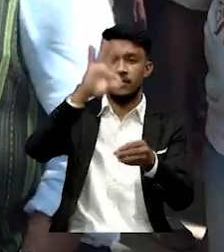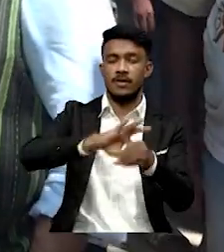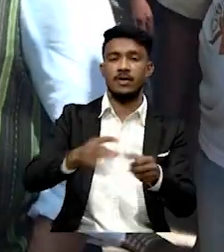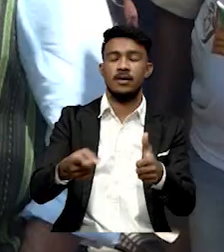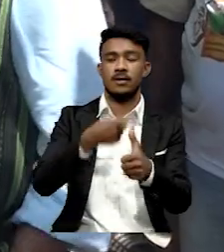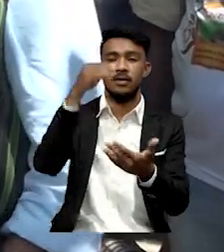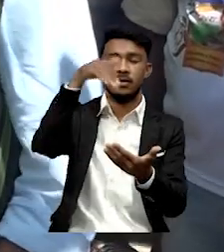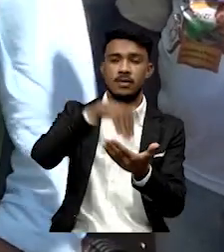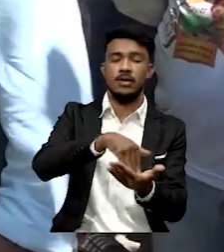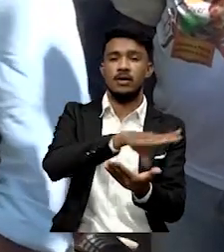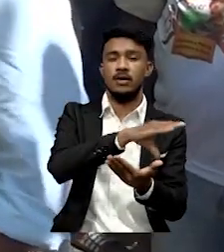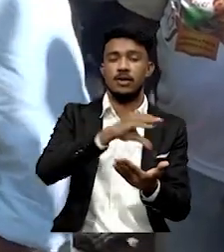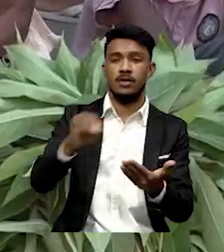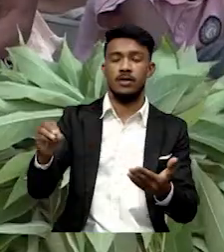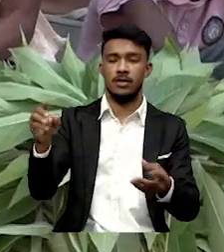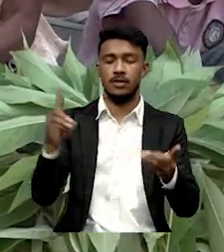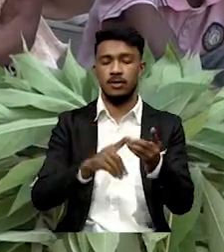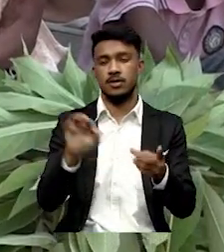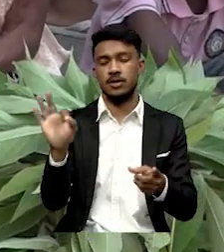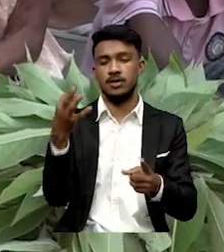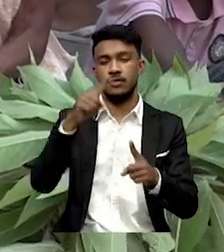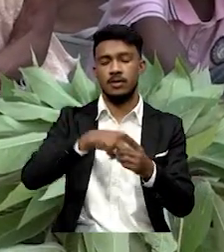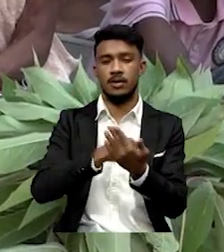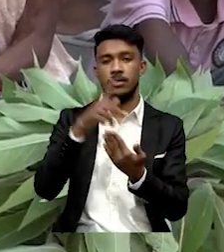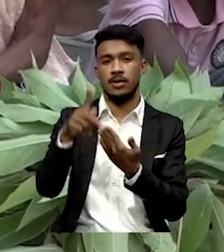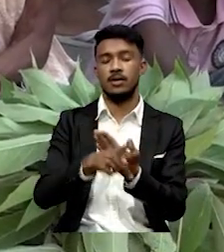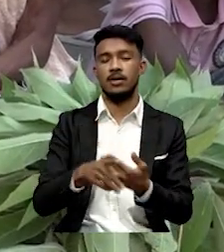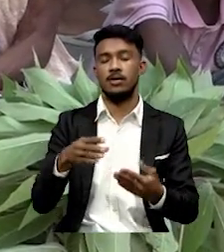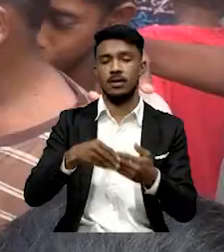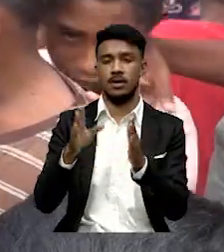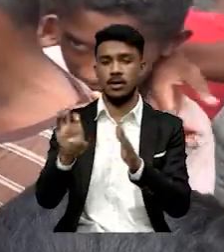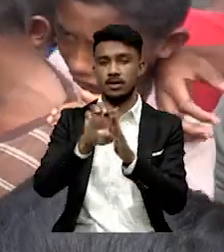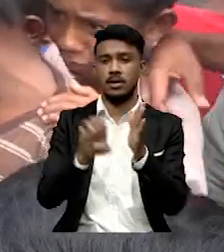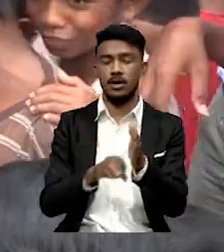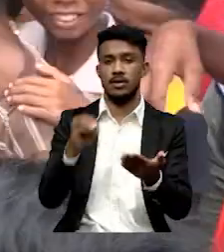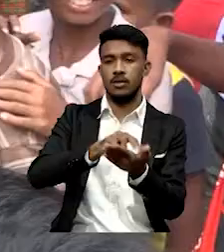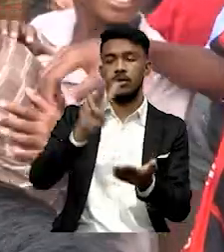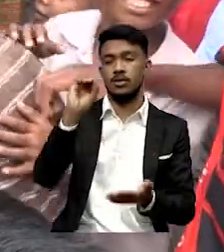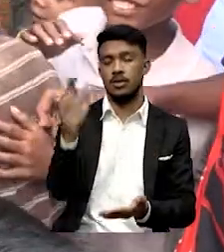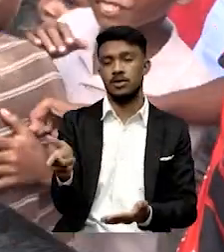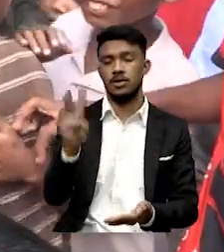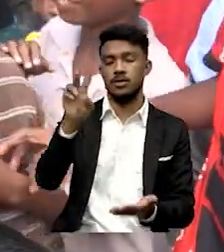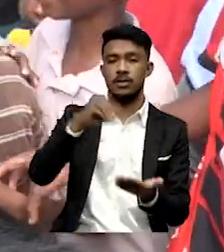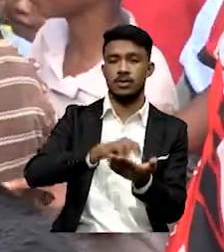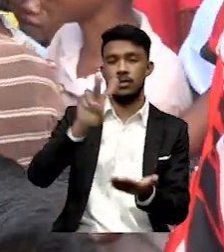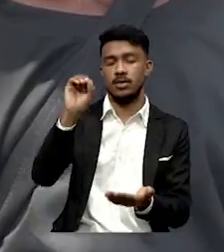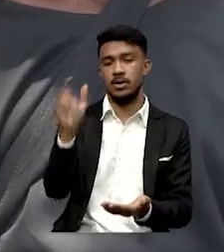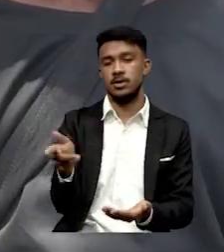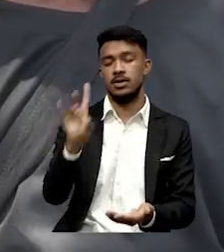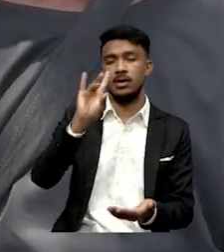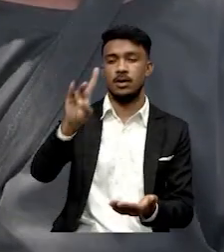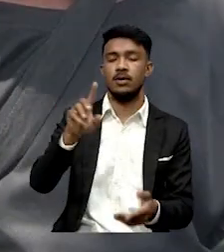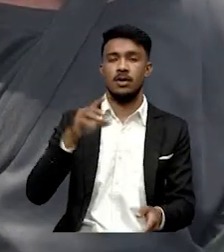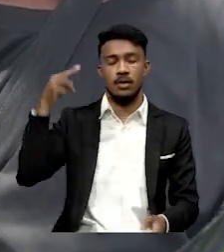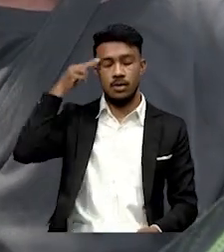sinocencia full abril, né, onde lidera estado ba período ringrua ronu singrua, to ringrua ruanu de singhitum. Ramos Horta se colia o